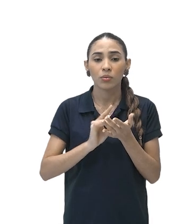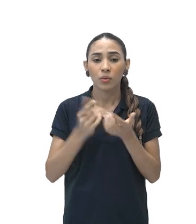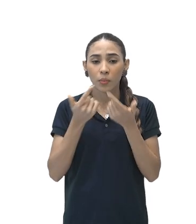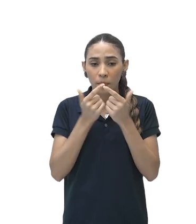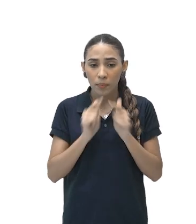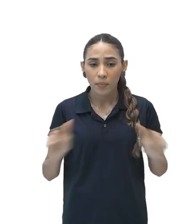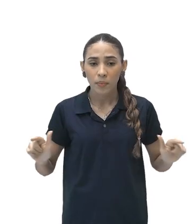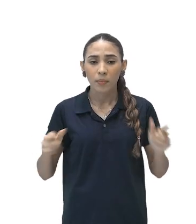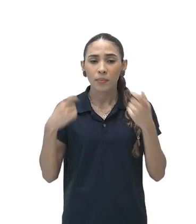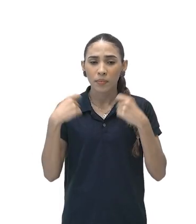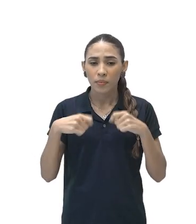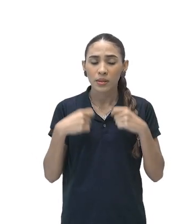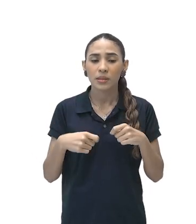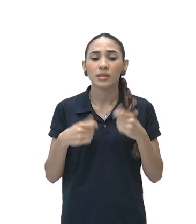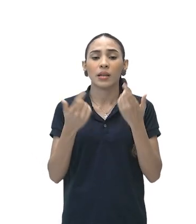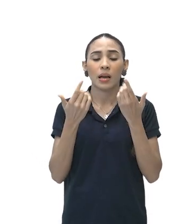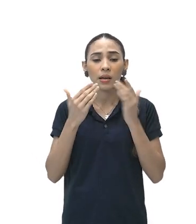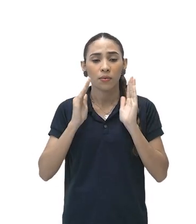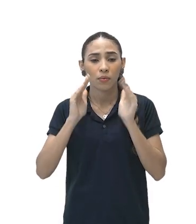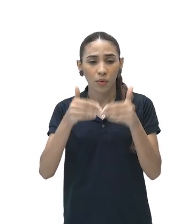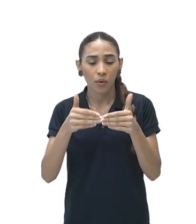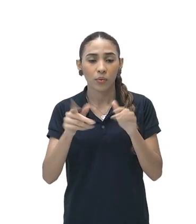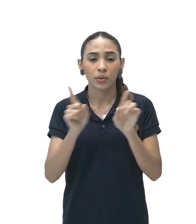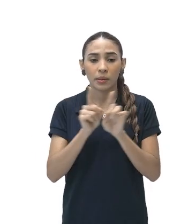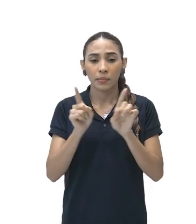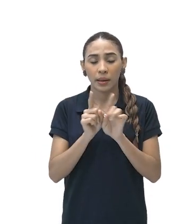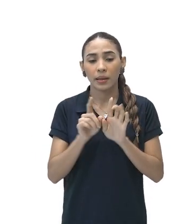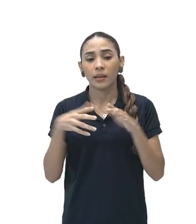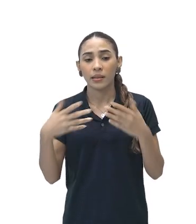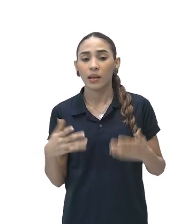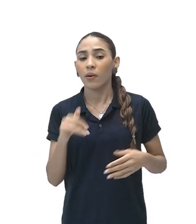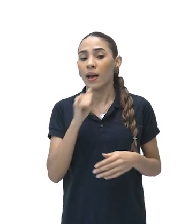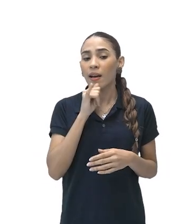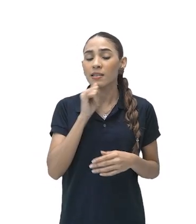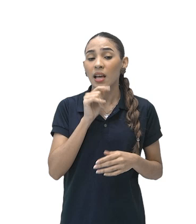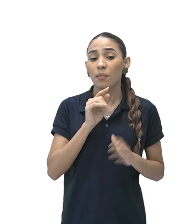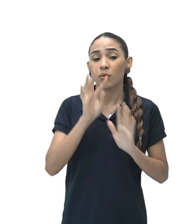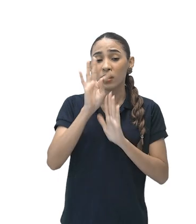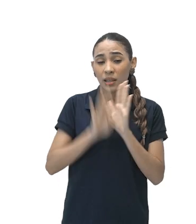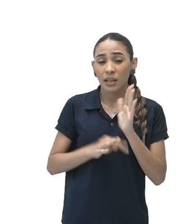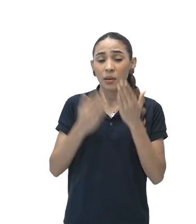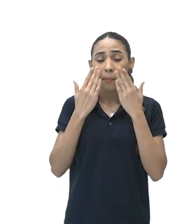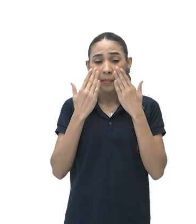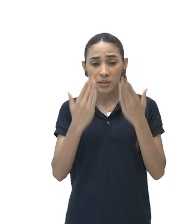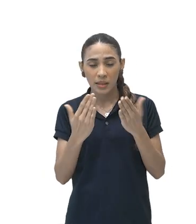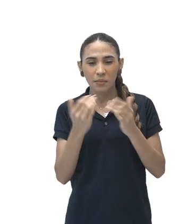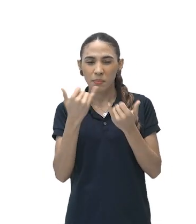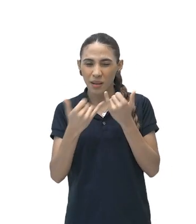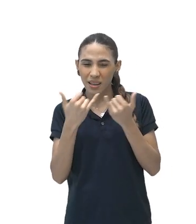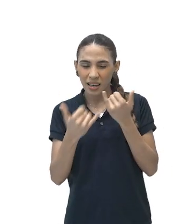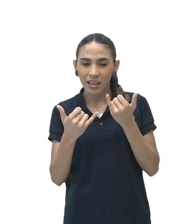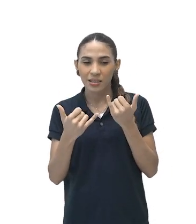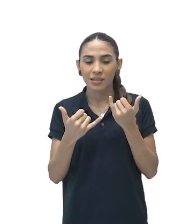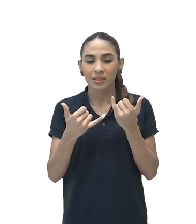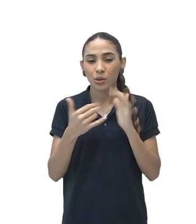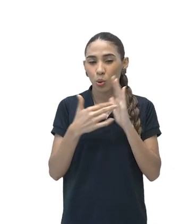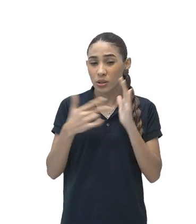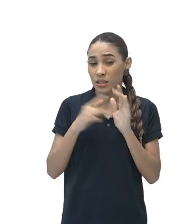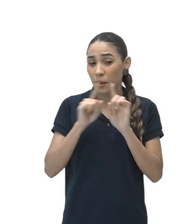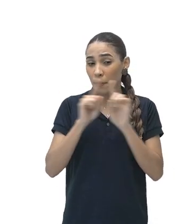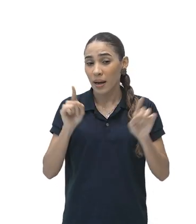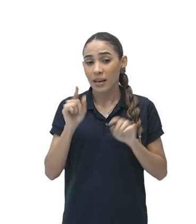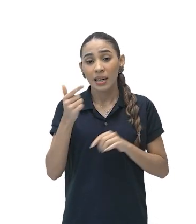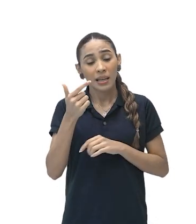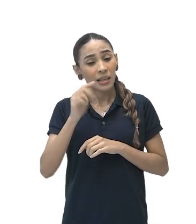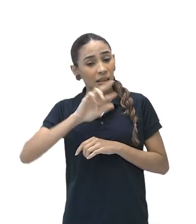conseguir, né? Sempre atendo-se ao fato. Então, por exemplo, naquele texto que eu mostrei para vocês, que parece uma notícia, mas não é. Onde